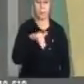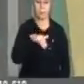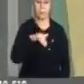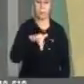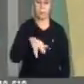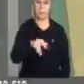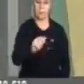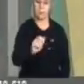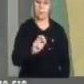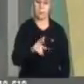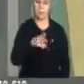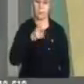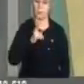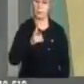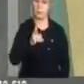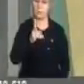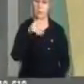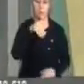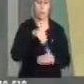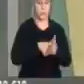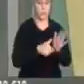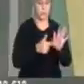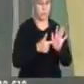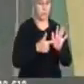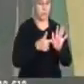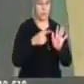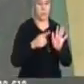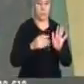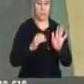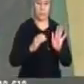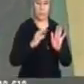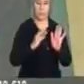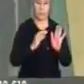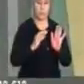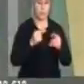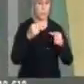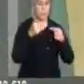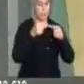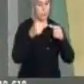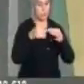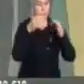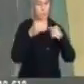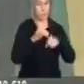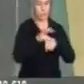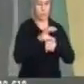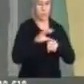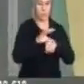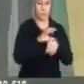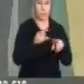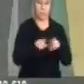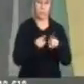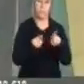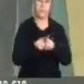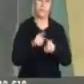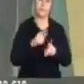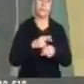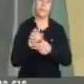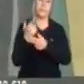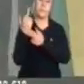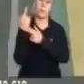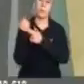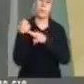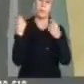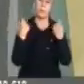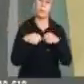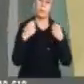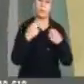mantendo, portanto, a votação dessa PEC de forma constitucional e com a responsabilidade que tem que